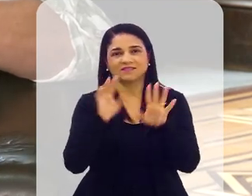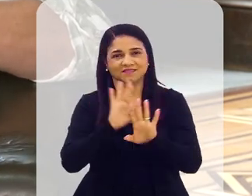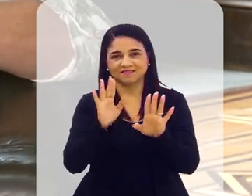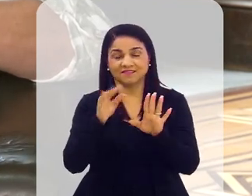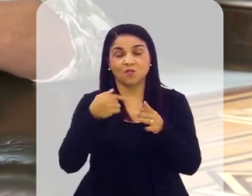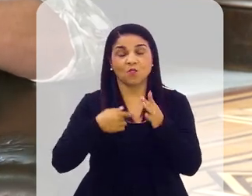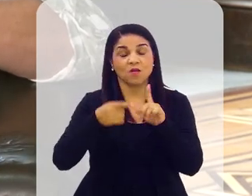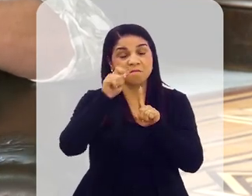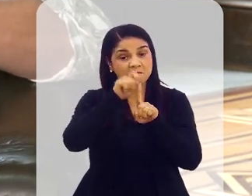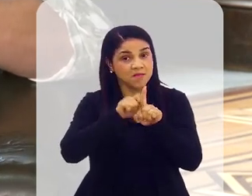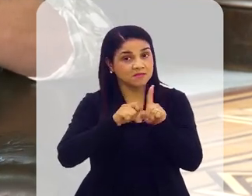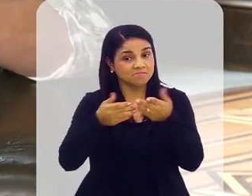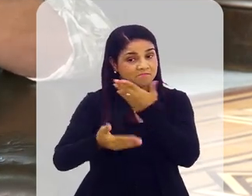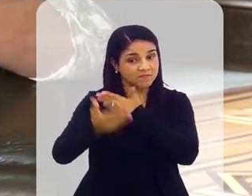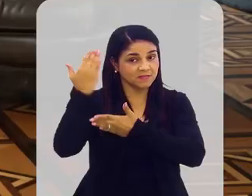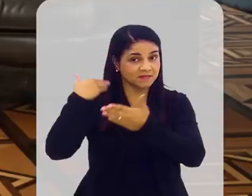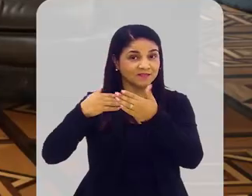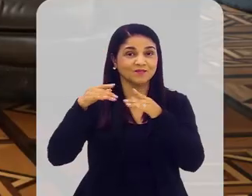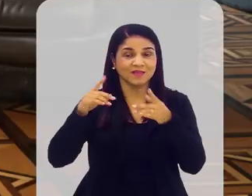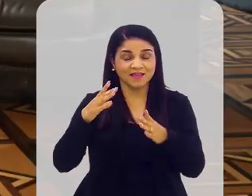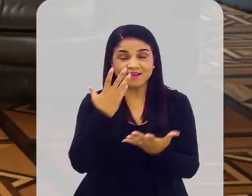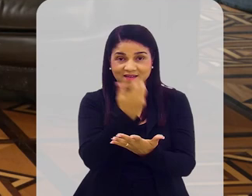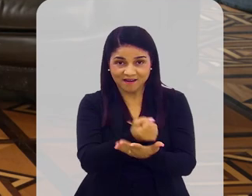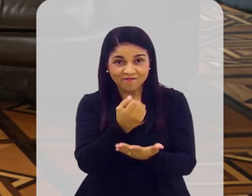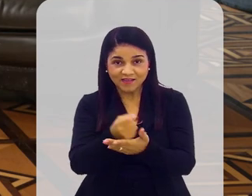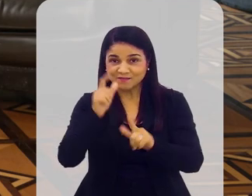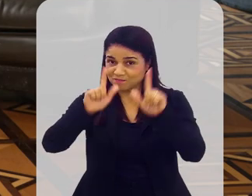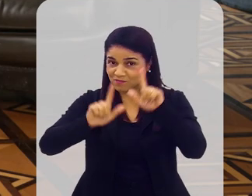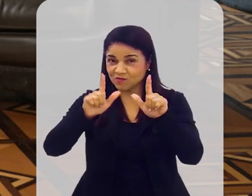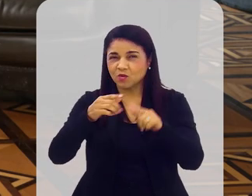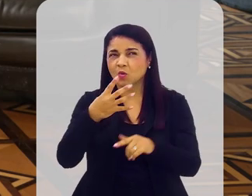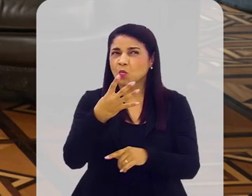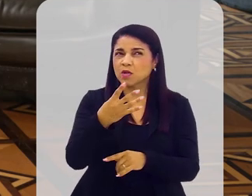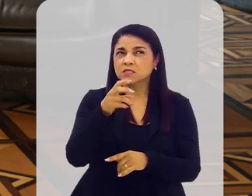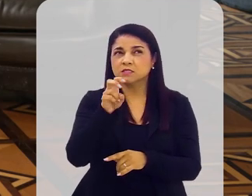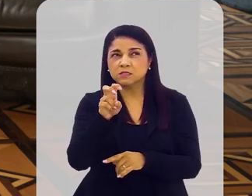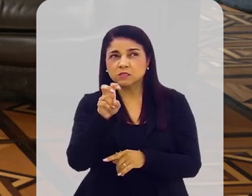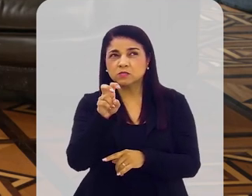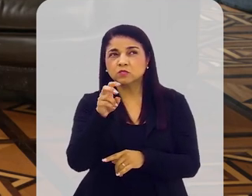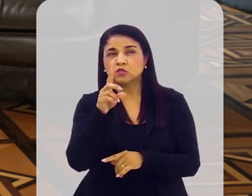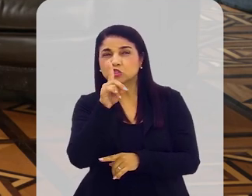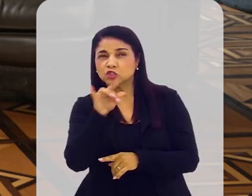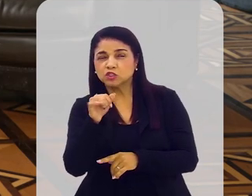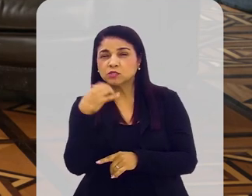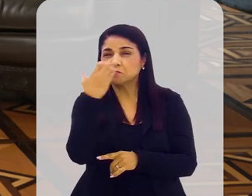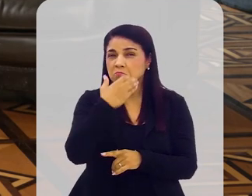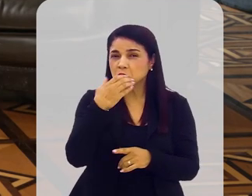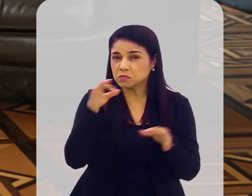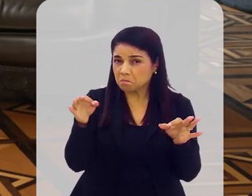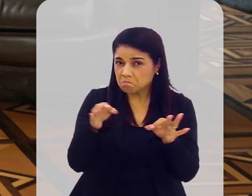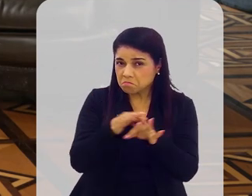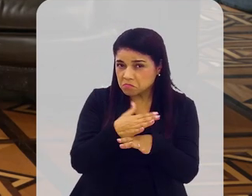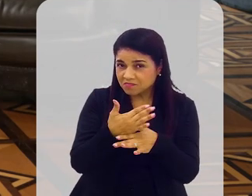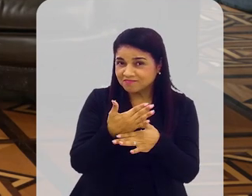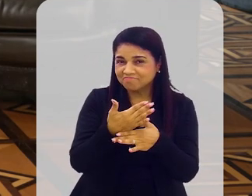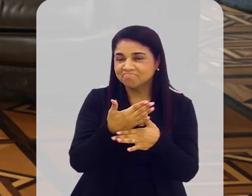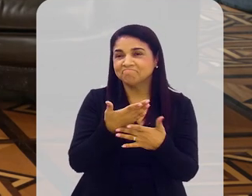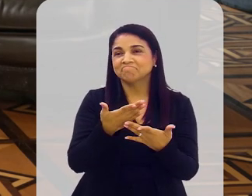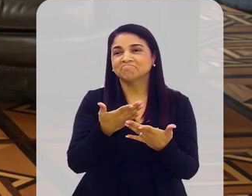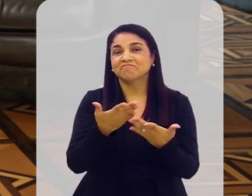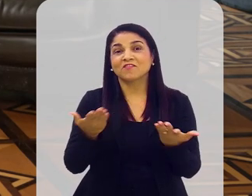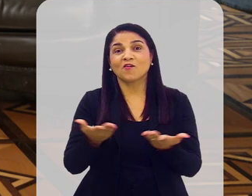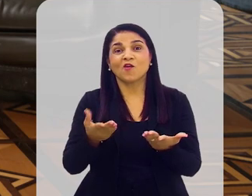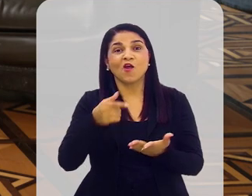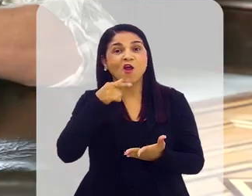mês passado, olha que coisa. Exatamente. Mês passado a música não estava pronta. Não estava pronta. A gente leva aí uns 45 dias, 2 meses para produzir uma música, né?